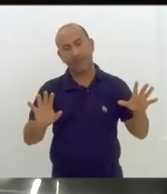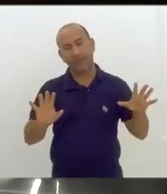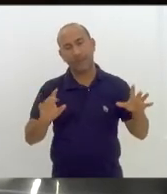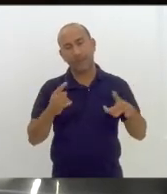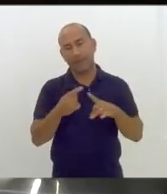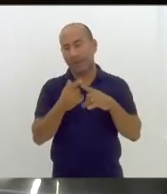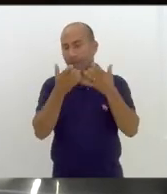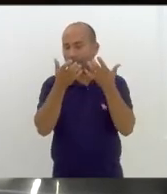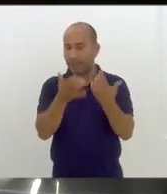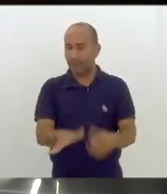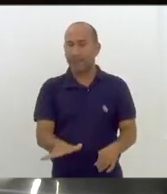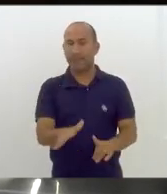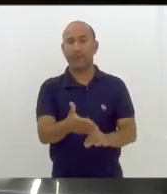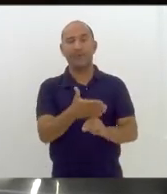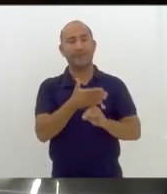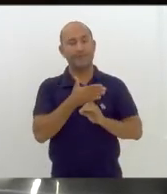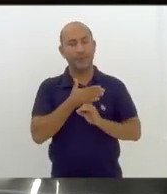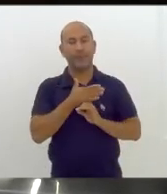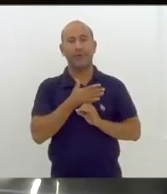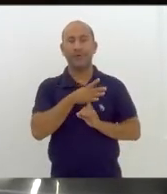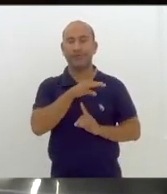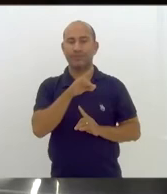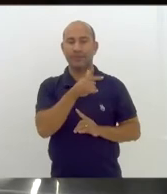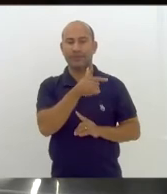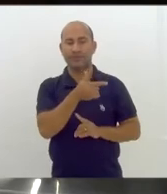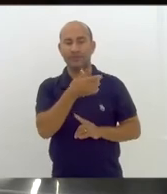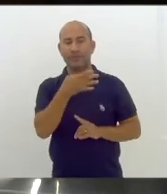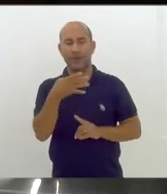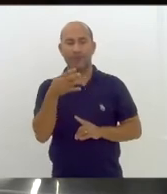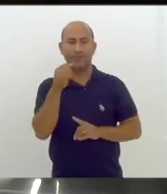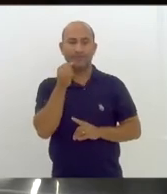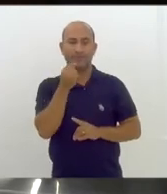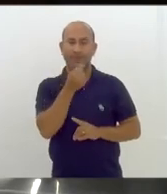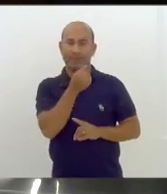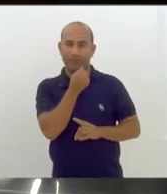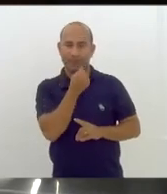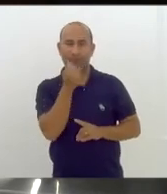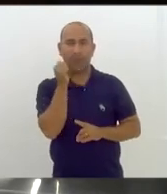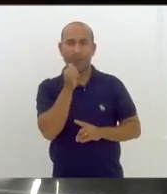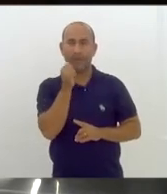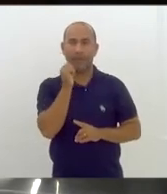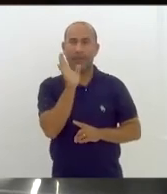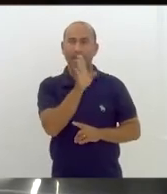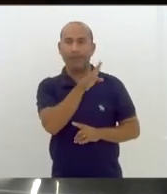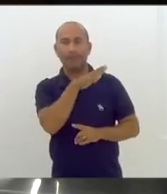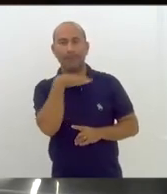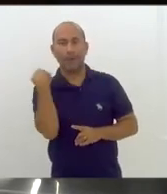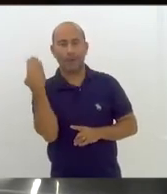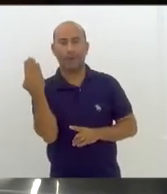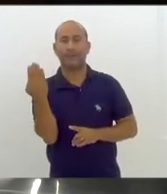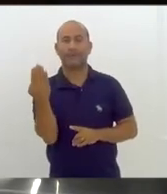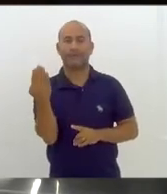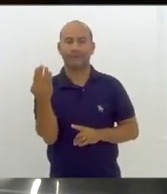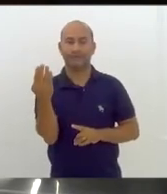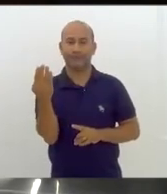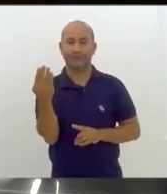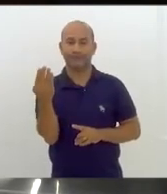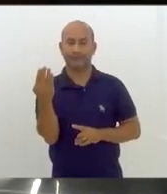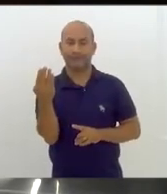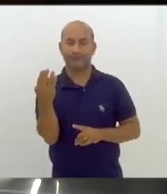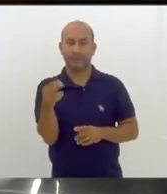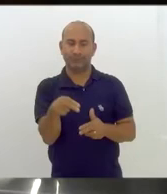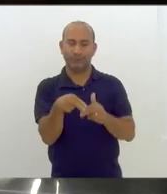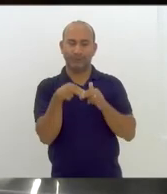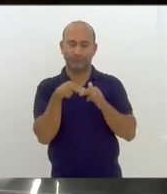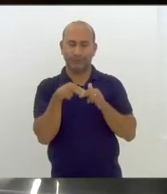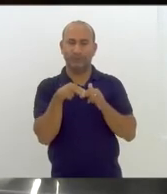medida protetiva. E, no dia 24 de setembro, essa mulher morre vítima de feminicídio na cidade do